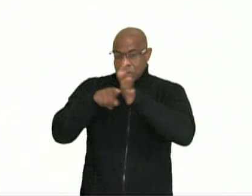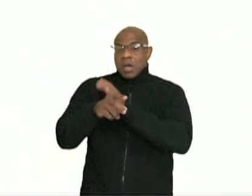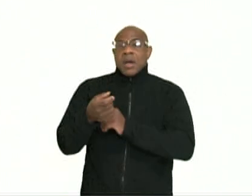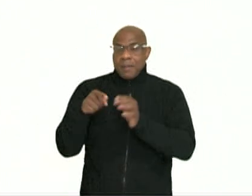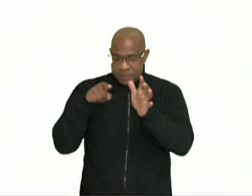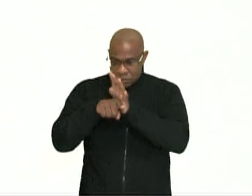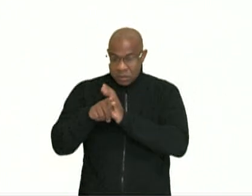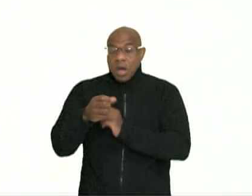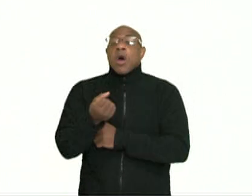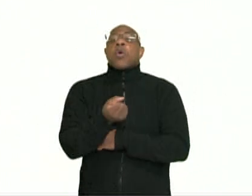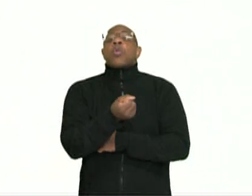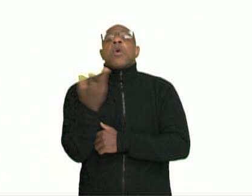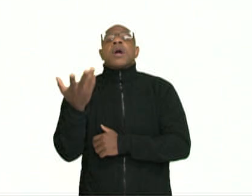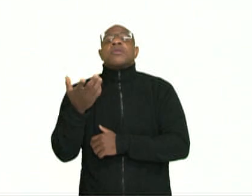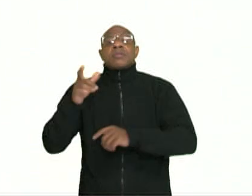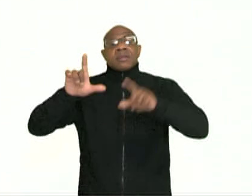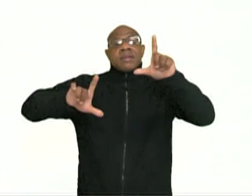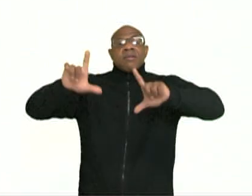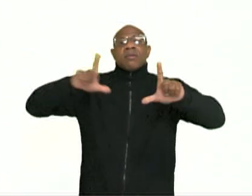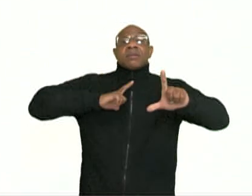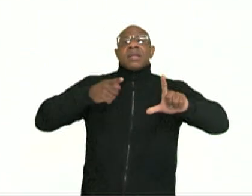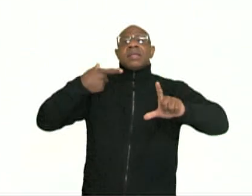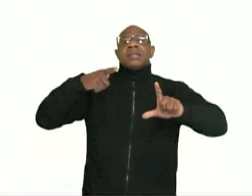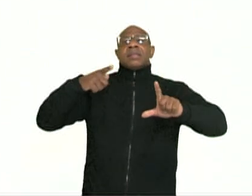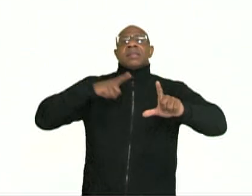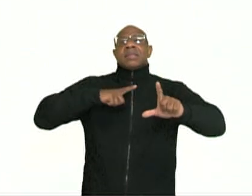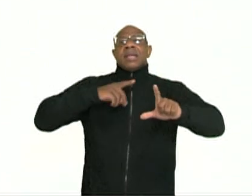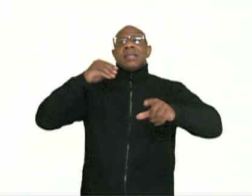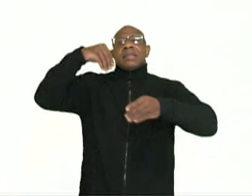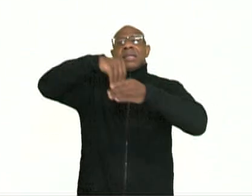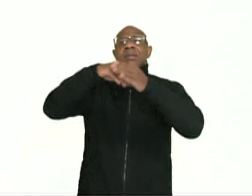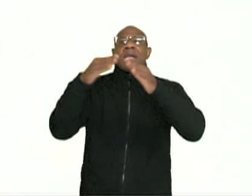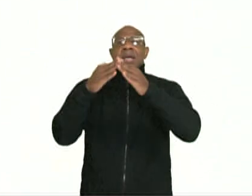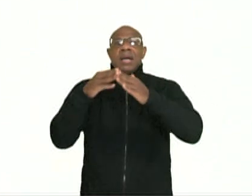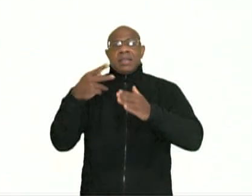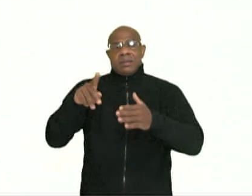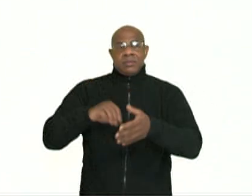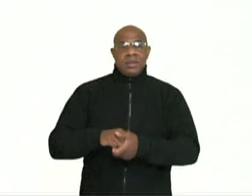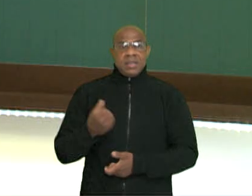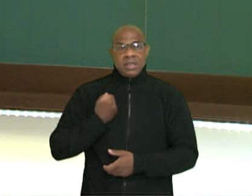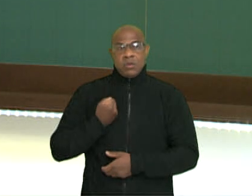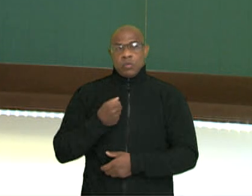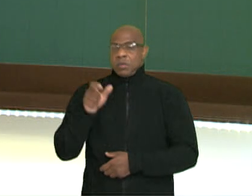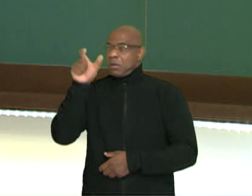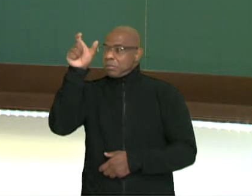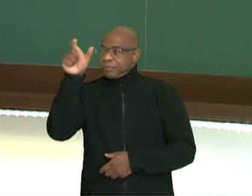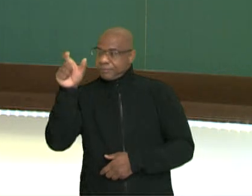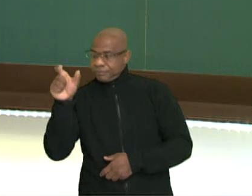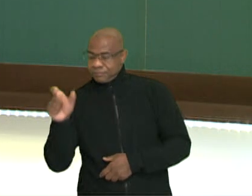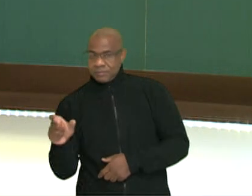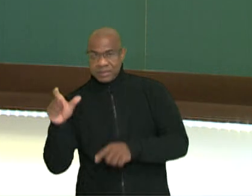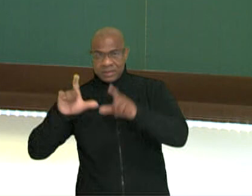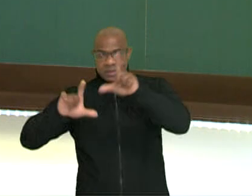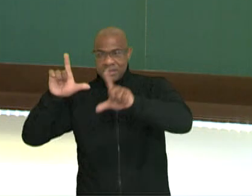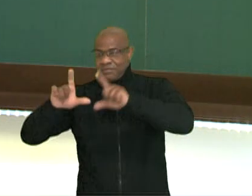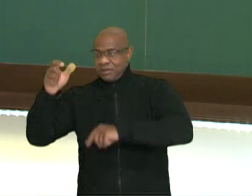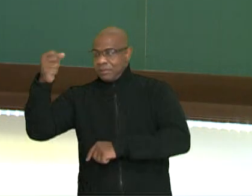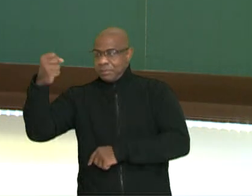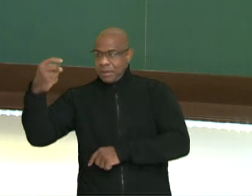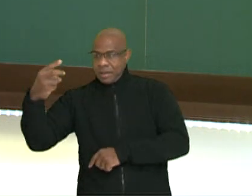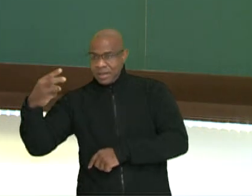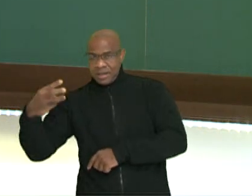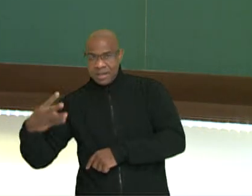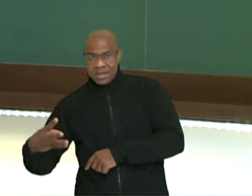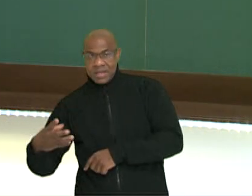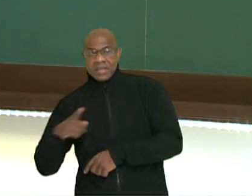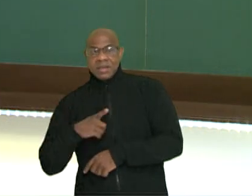quantos aparelhos de TV há na sua casa. Então aqui eu tenho o número de TVs e a quantidade que